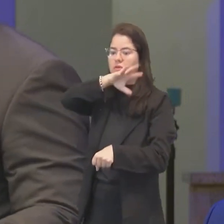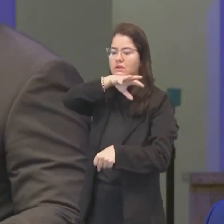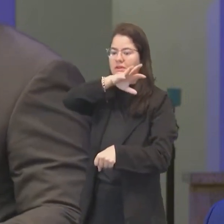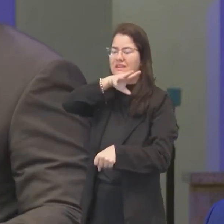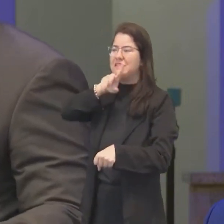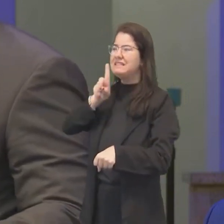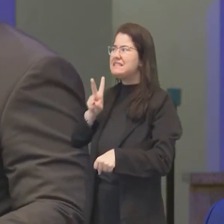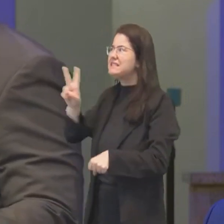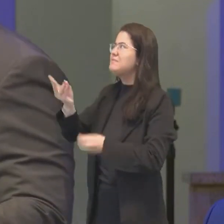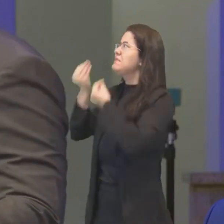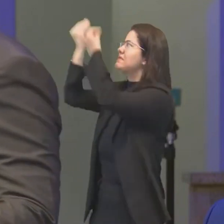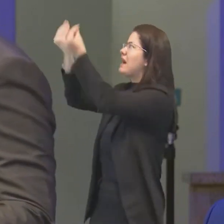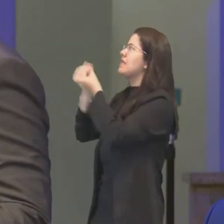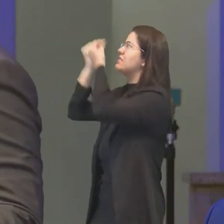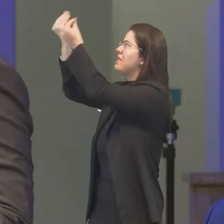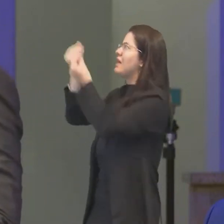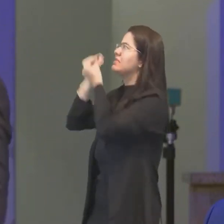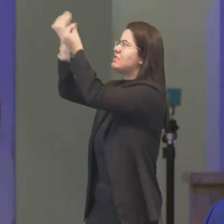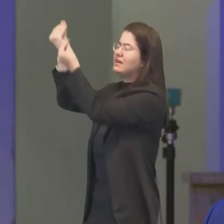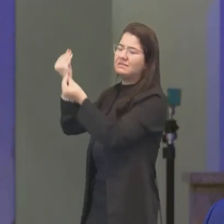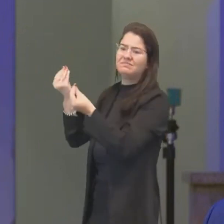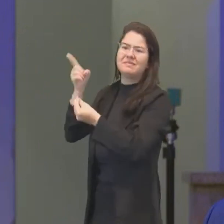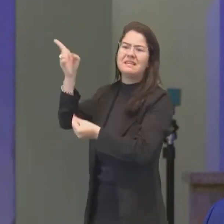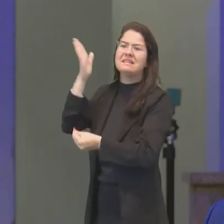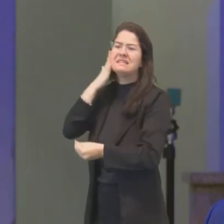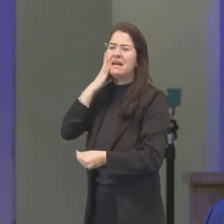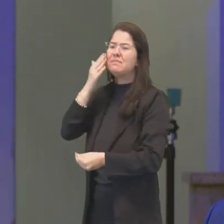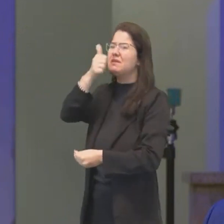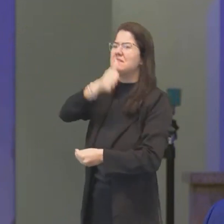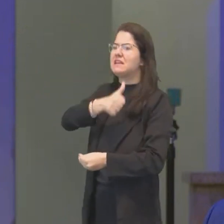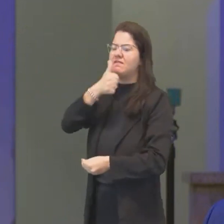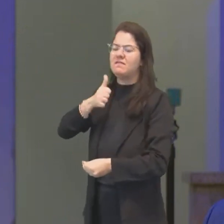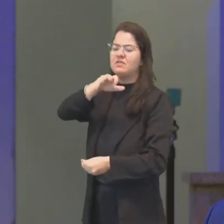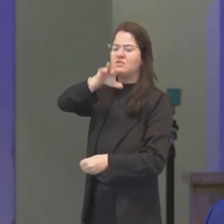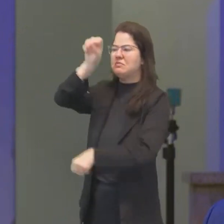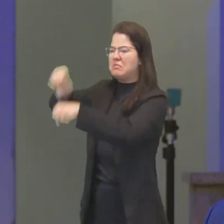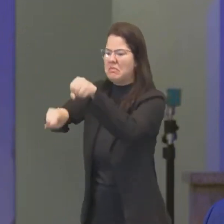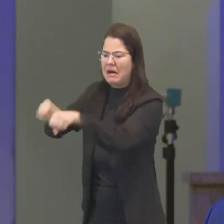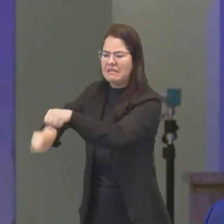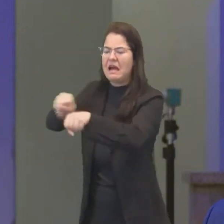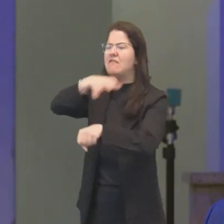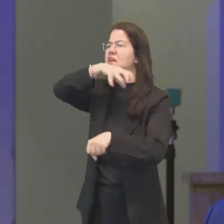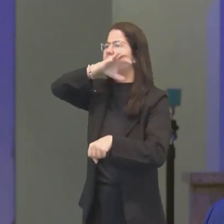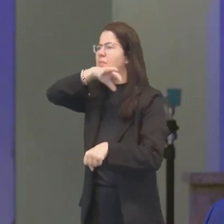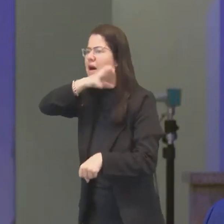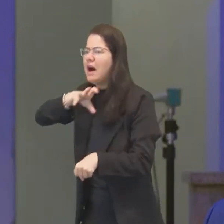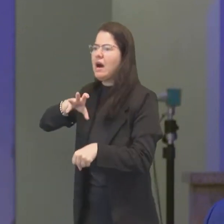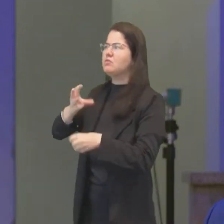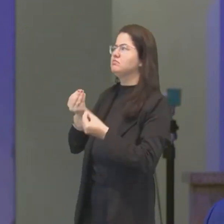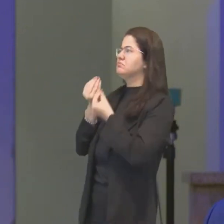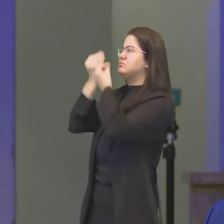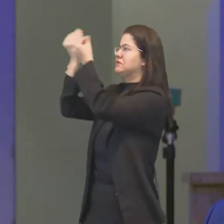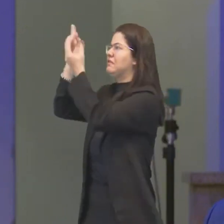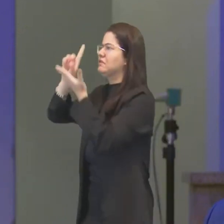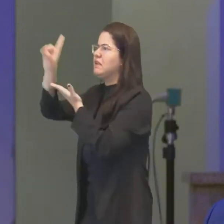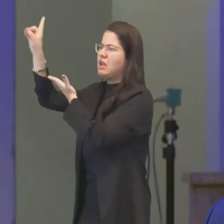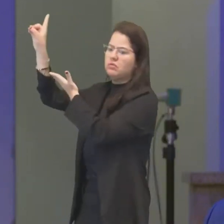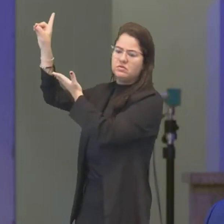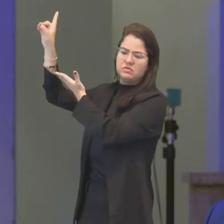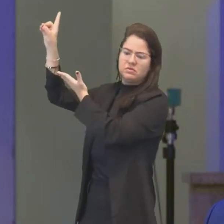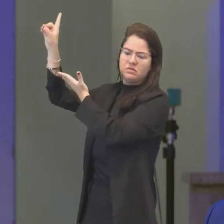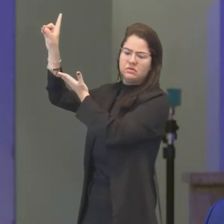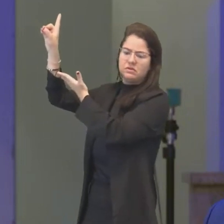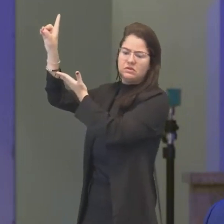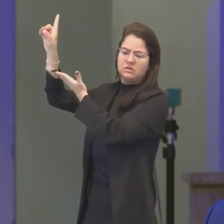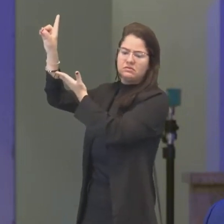coisa a Deus. Eles sabiam sacrificar nos mínimos detalhes. Eles matavam os animais, eles ofereciam os cereais ou as ofertas